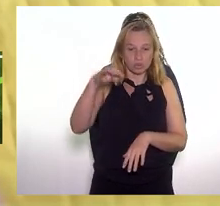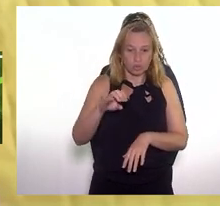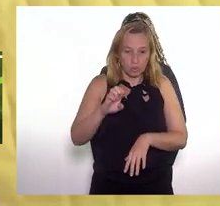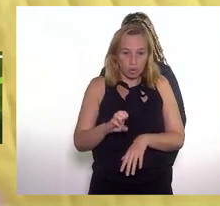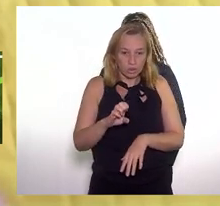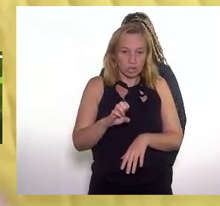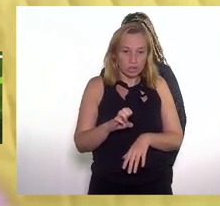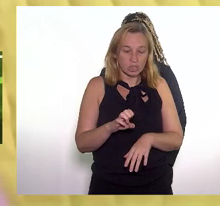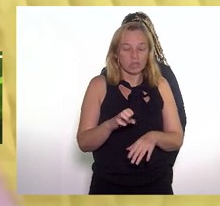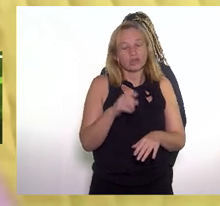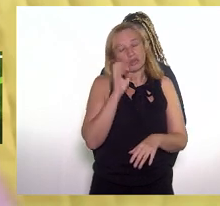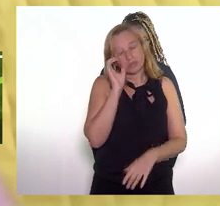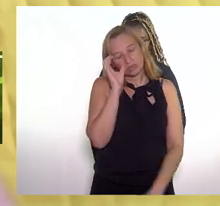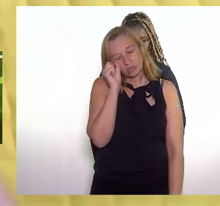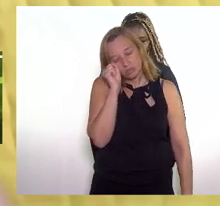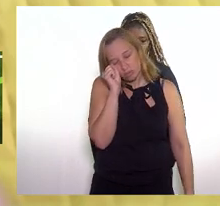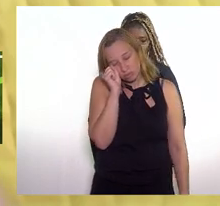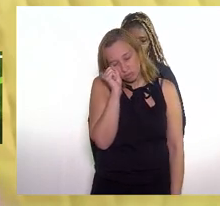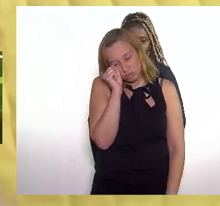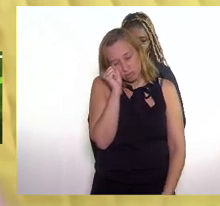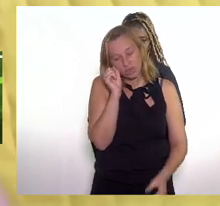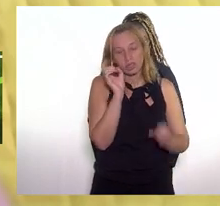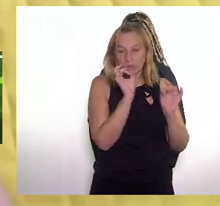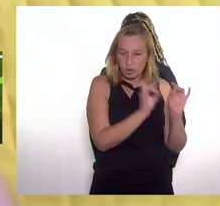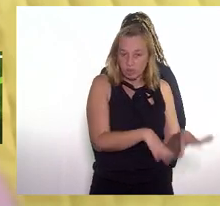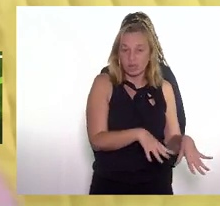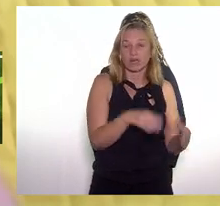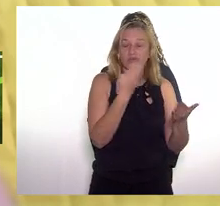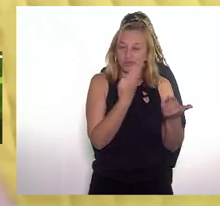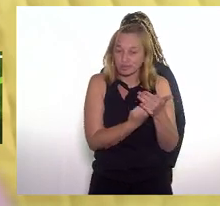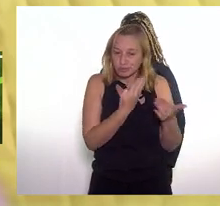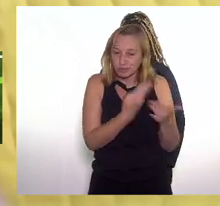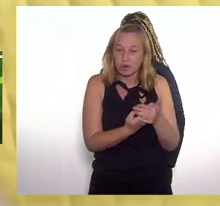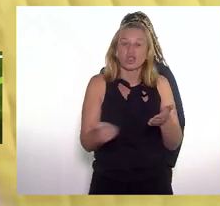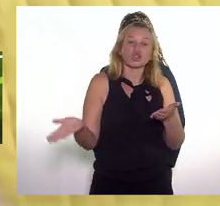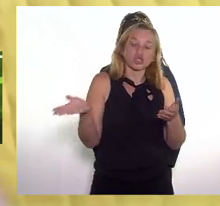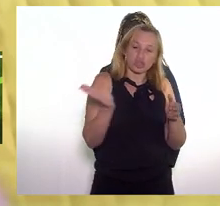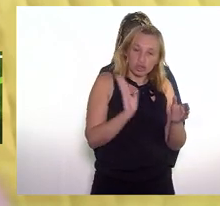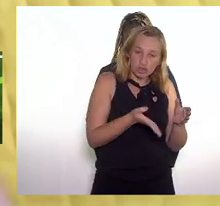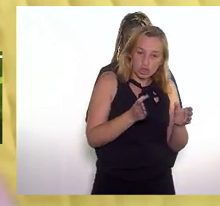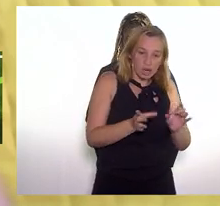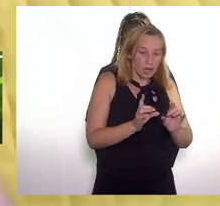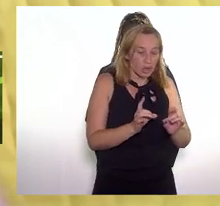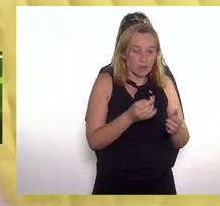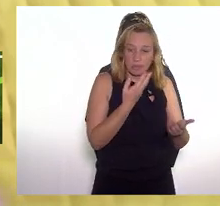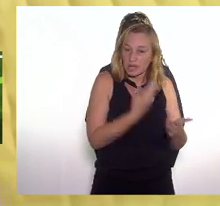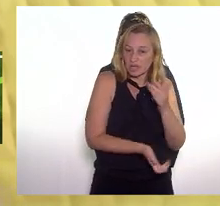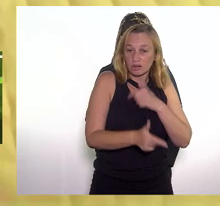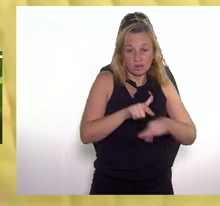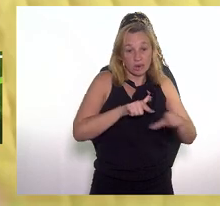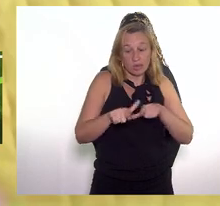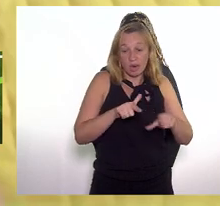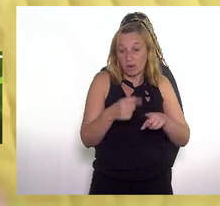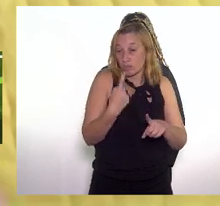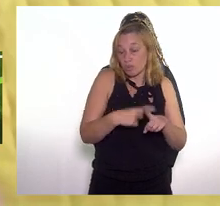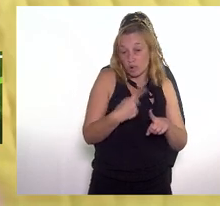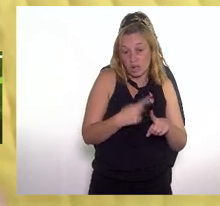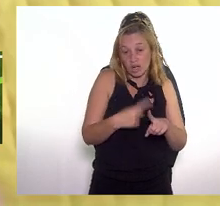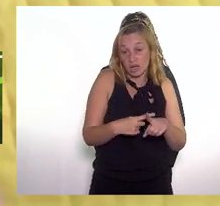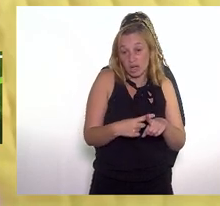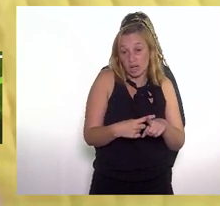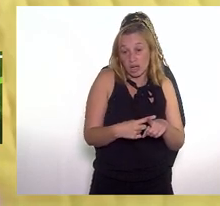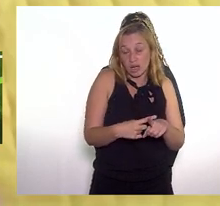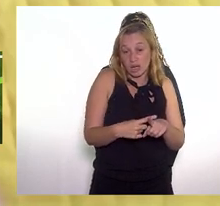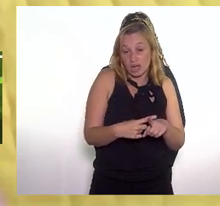excesso de sono, ele já tinha largado os estudos, já estava desempregado porque ele estava sendo considerado como uma pessoa